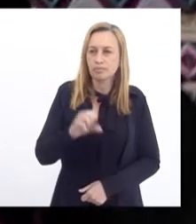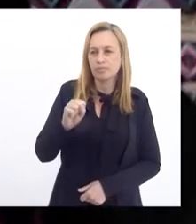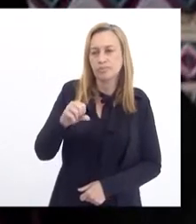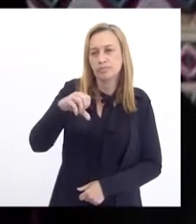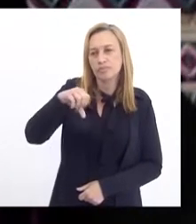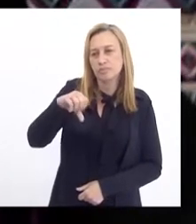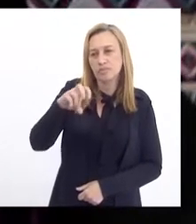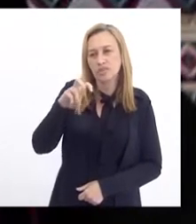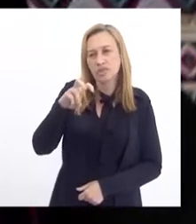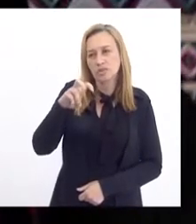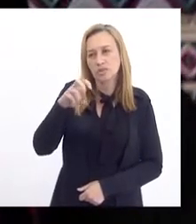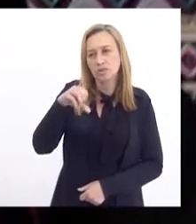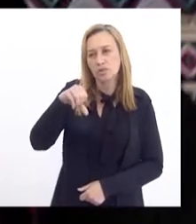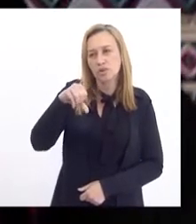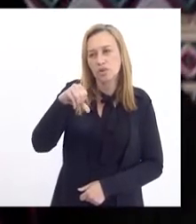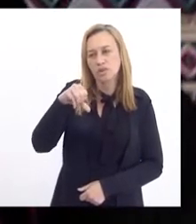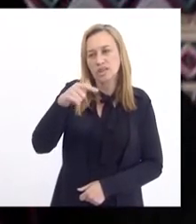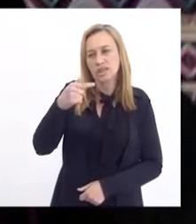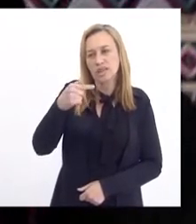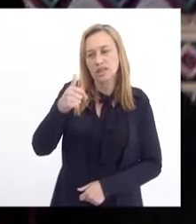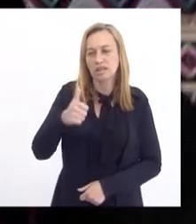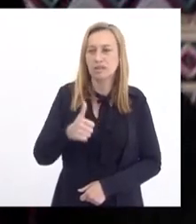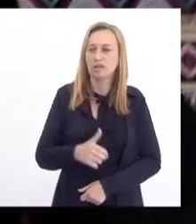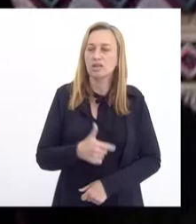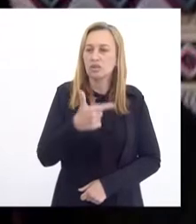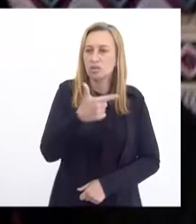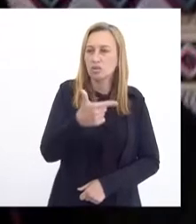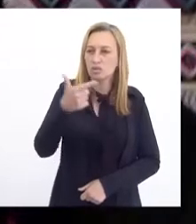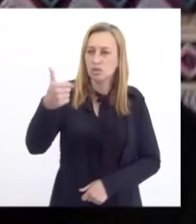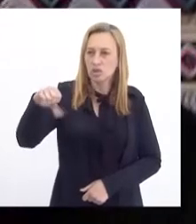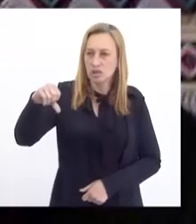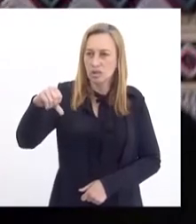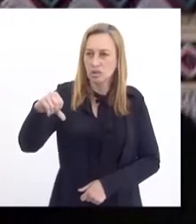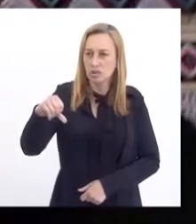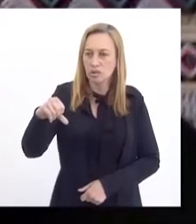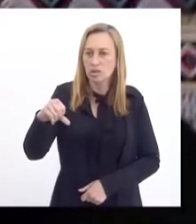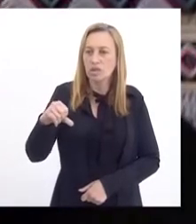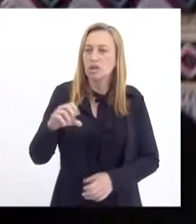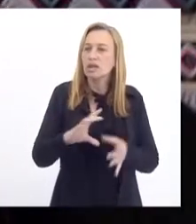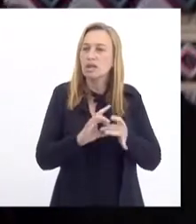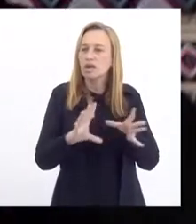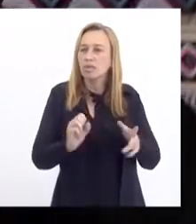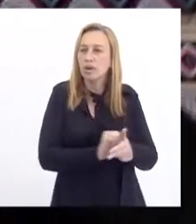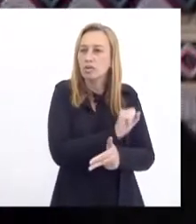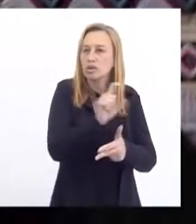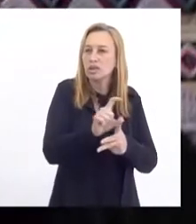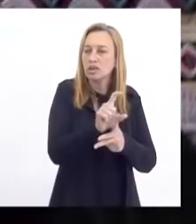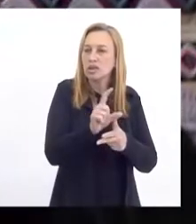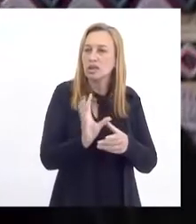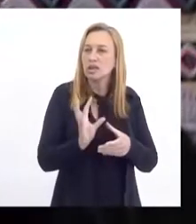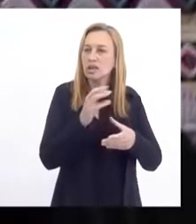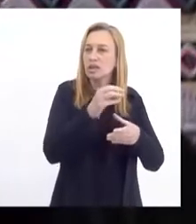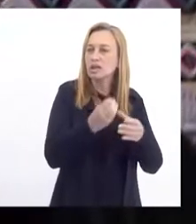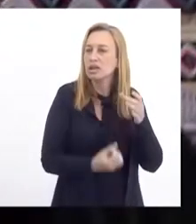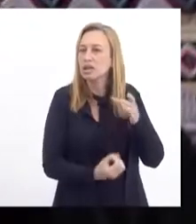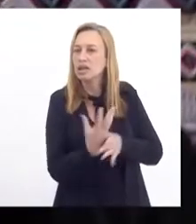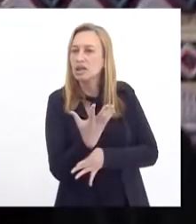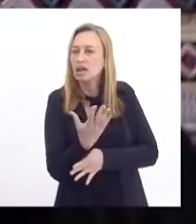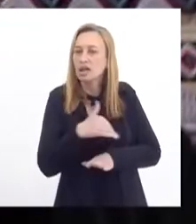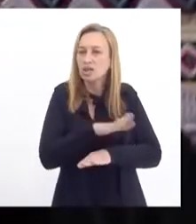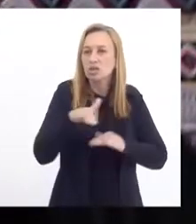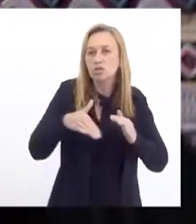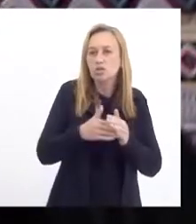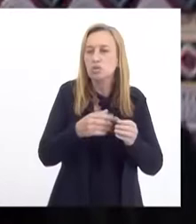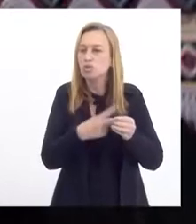8597 de 2019, que autoriza o Poder Executivo a implantar em todos